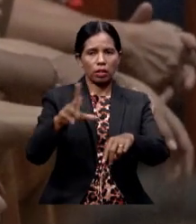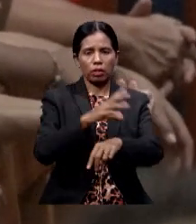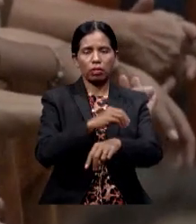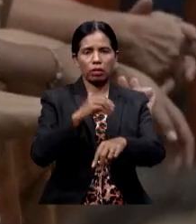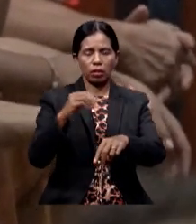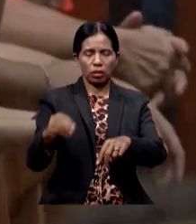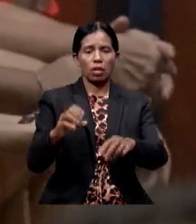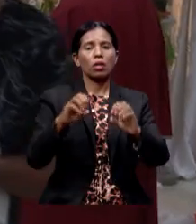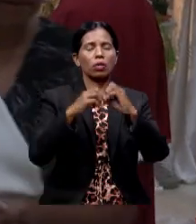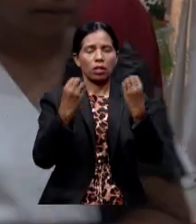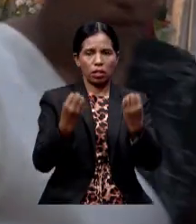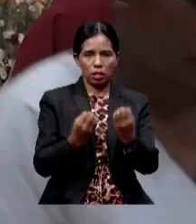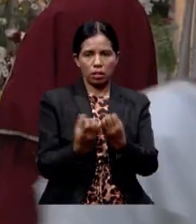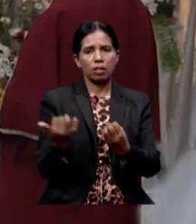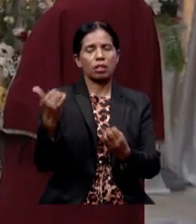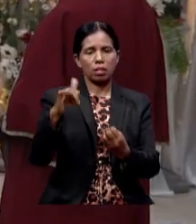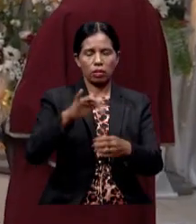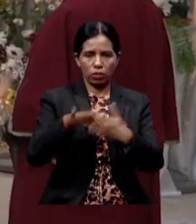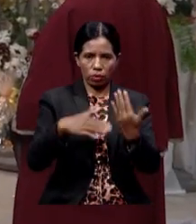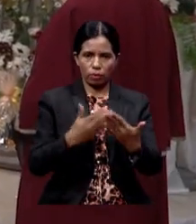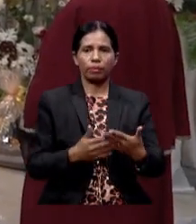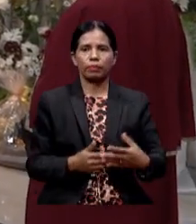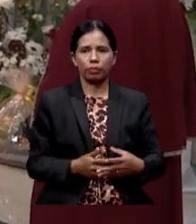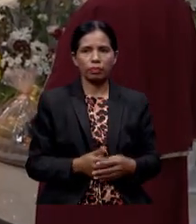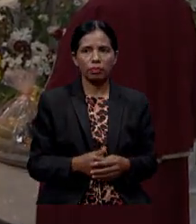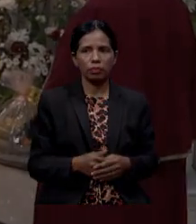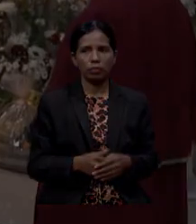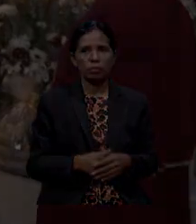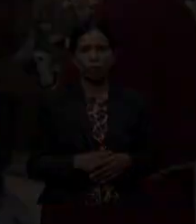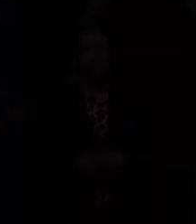inclui a organização THSTM. Zimi Fernandes, Juvel da Costa, GMN.